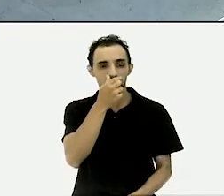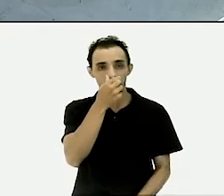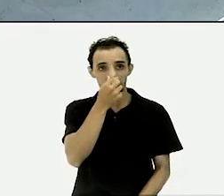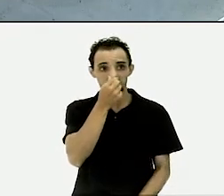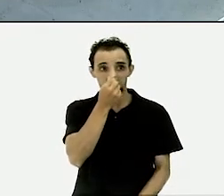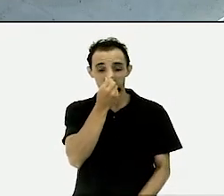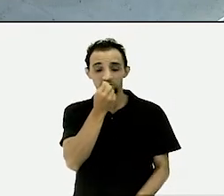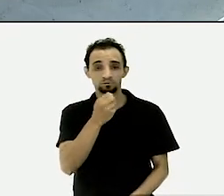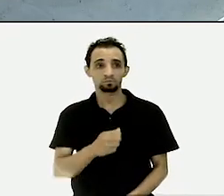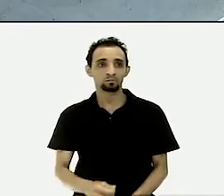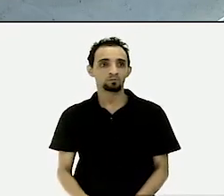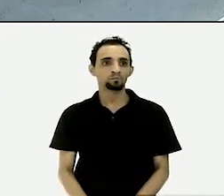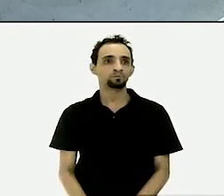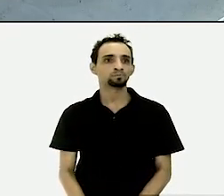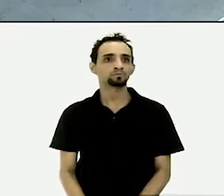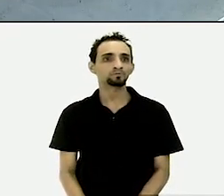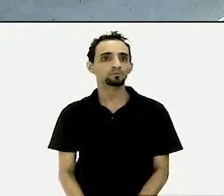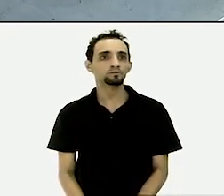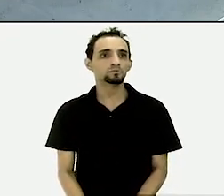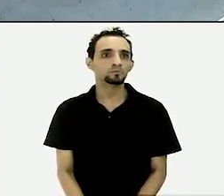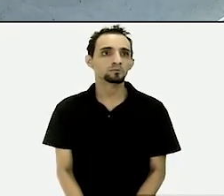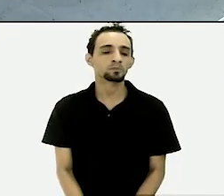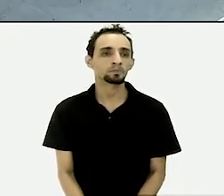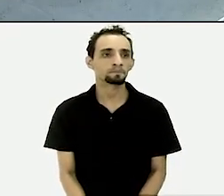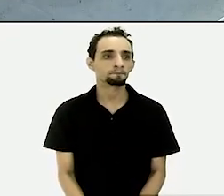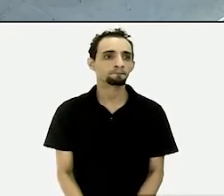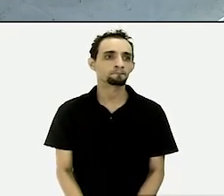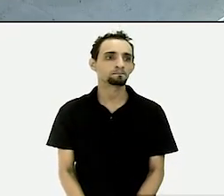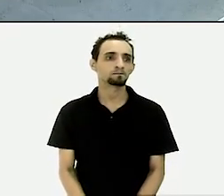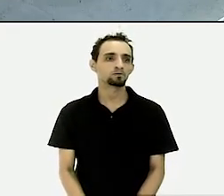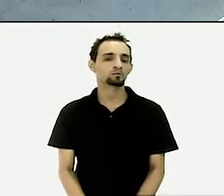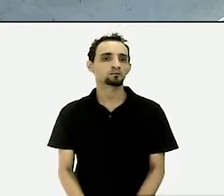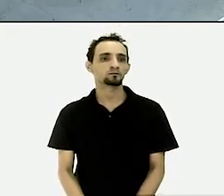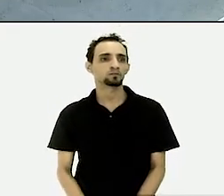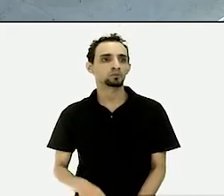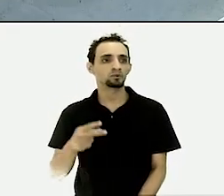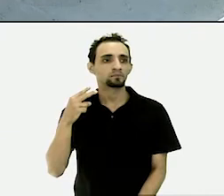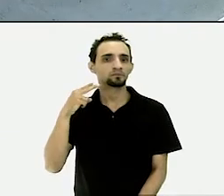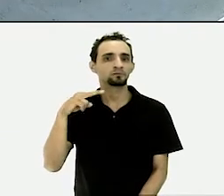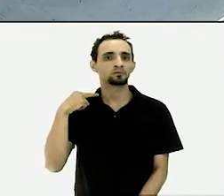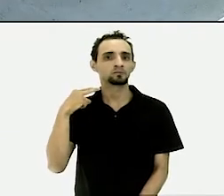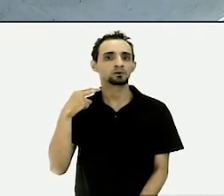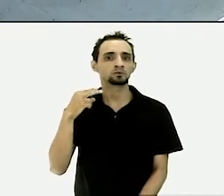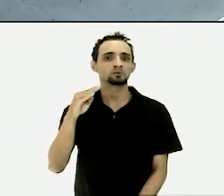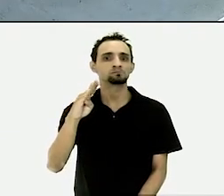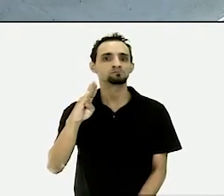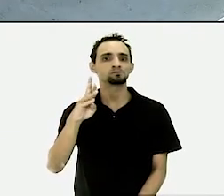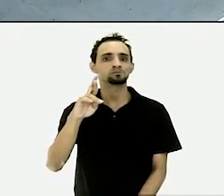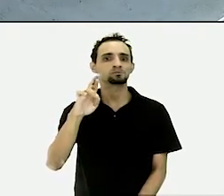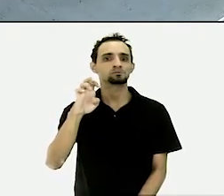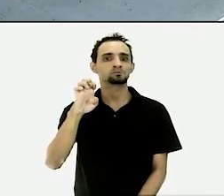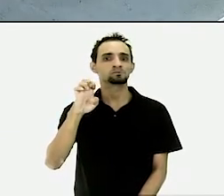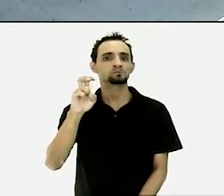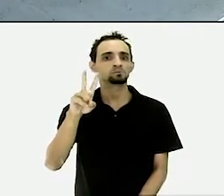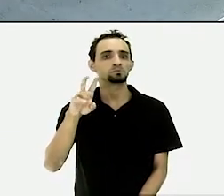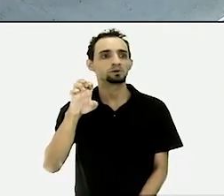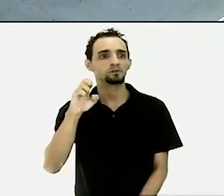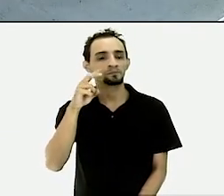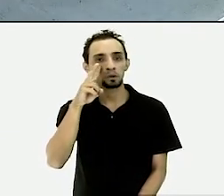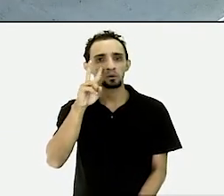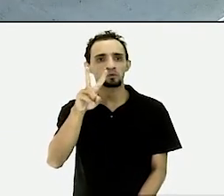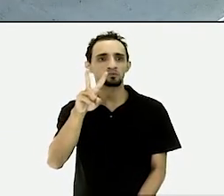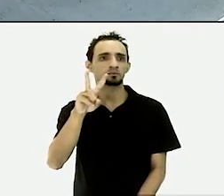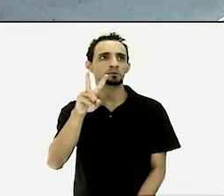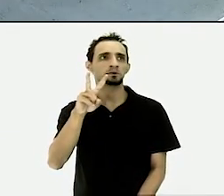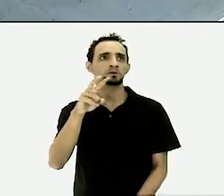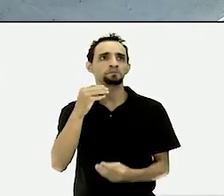Ladão, inclusive eu falei com o João, que é um grande amigo, irmão em Cristo, e todos os amigos